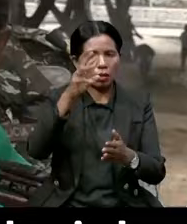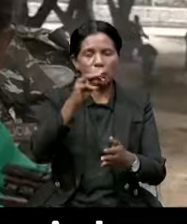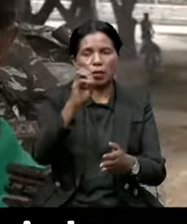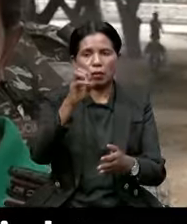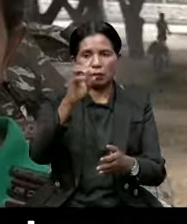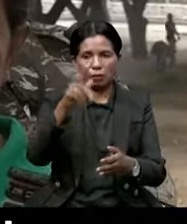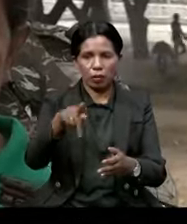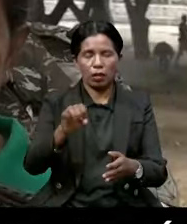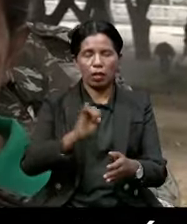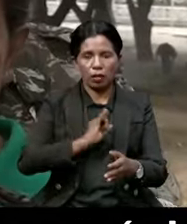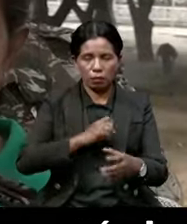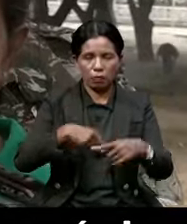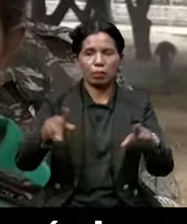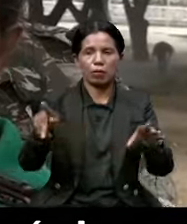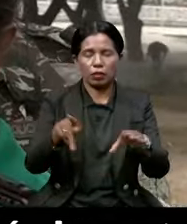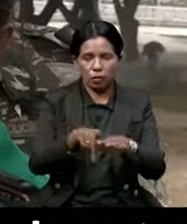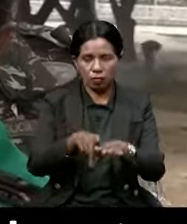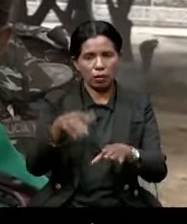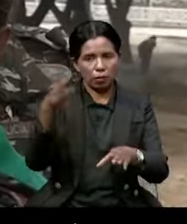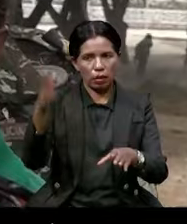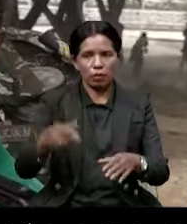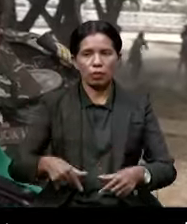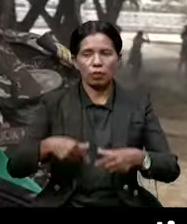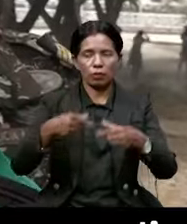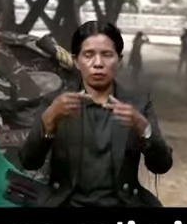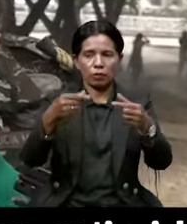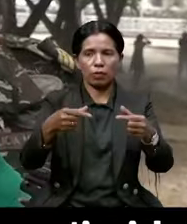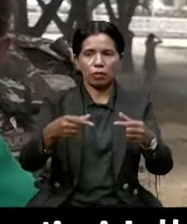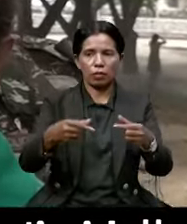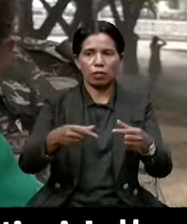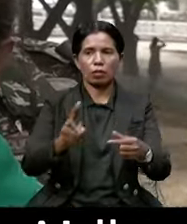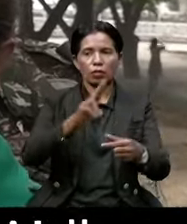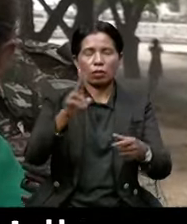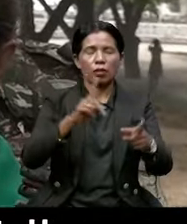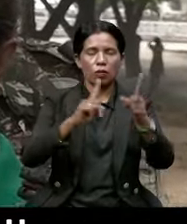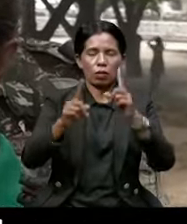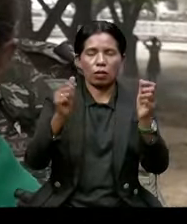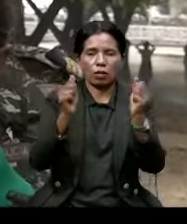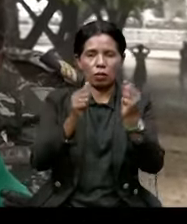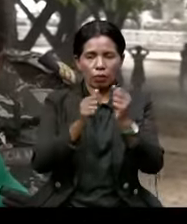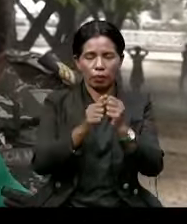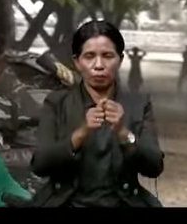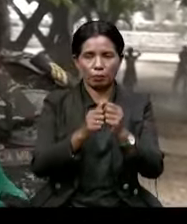para participar, para todos. Foi motivação, não temos aproveita, colhia a